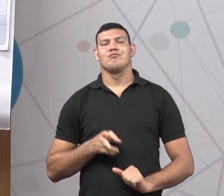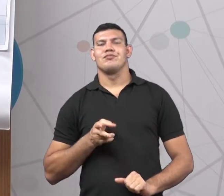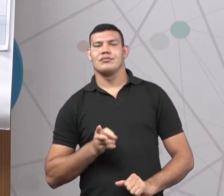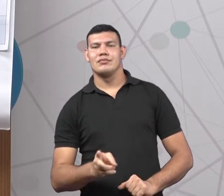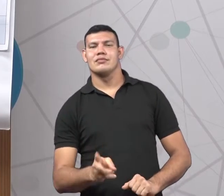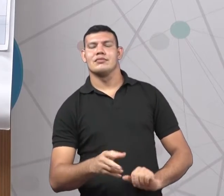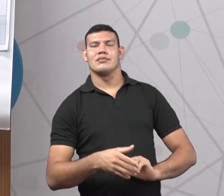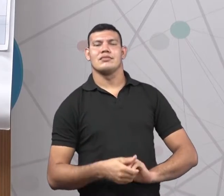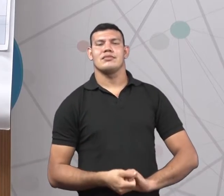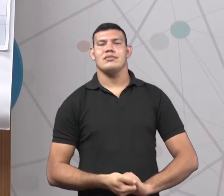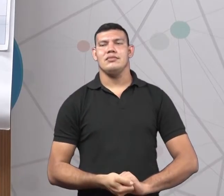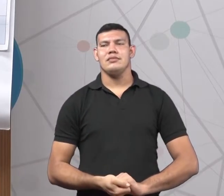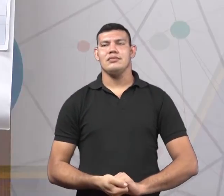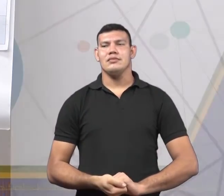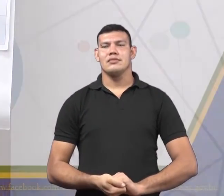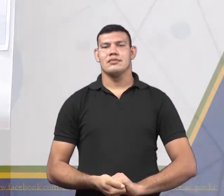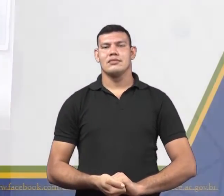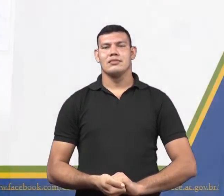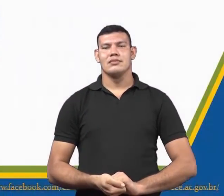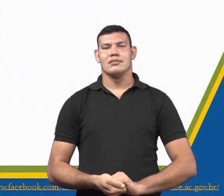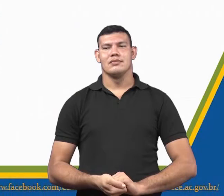continuar no slide?